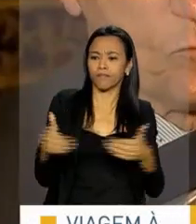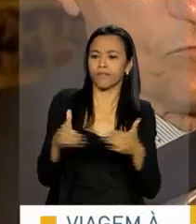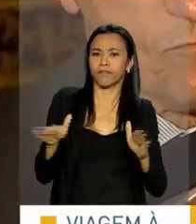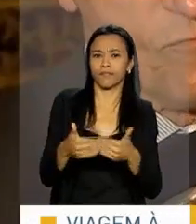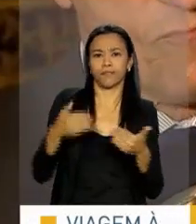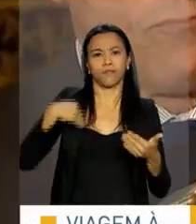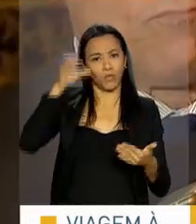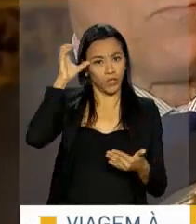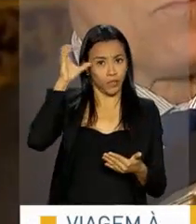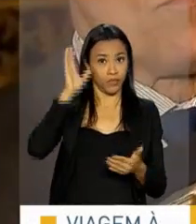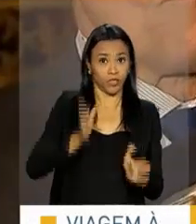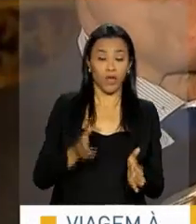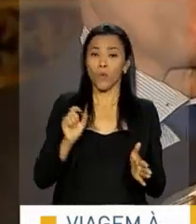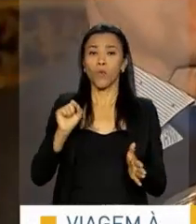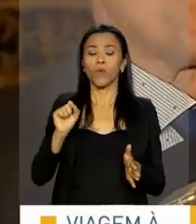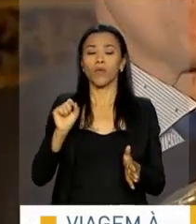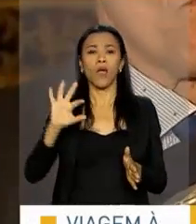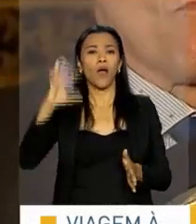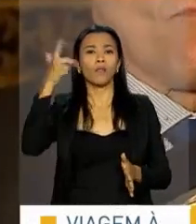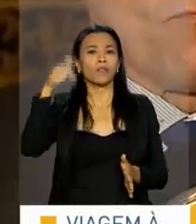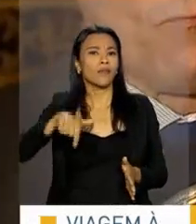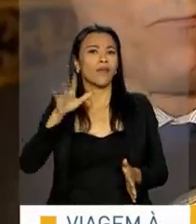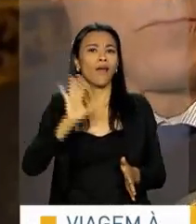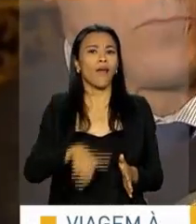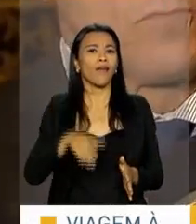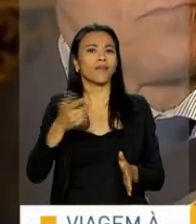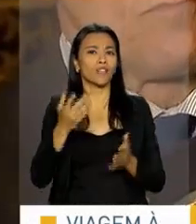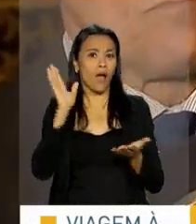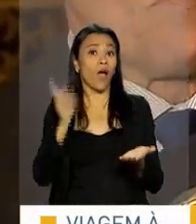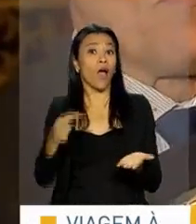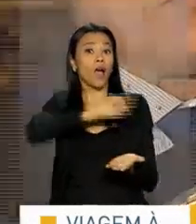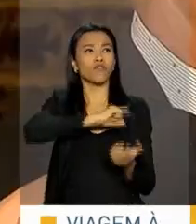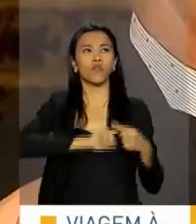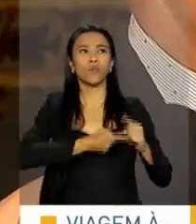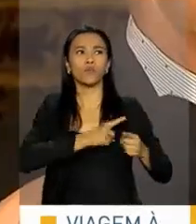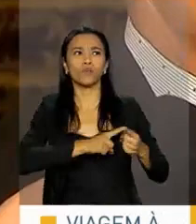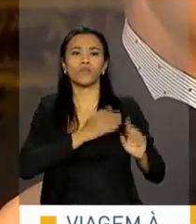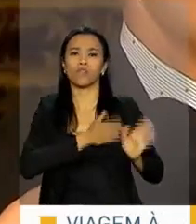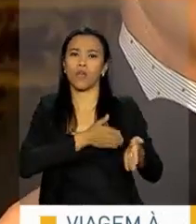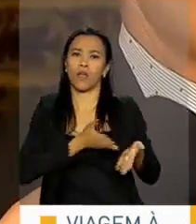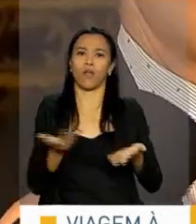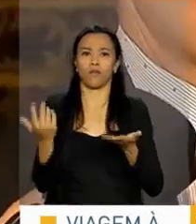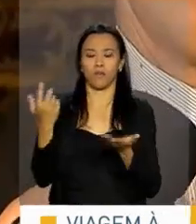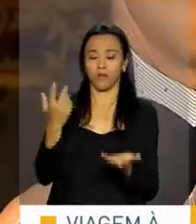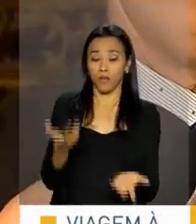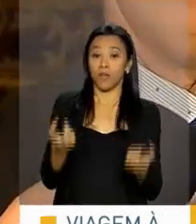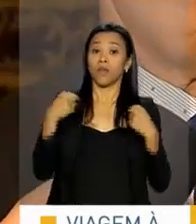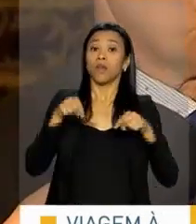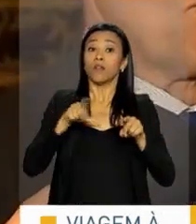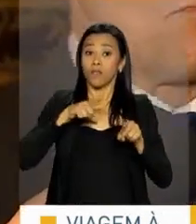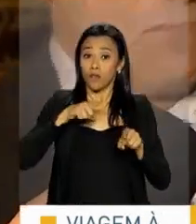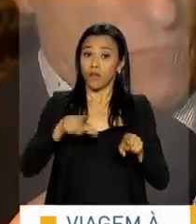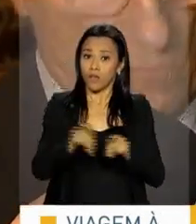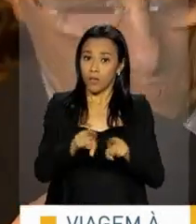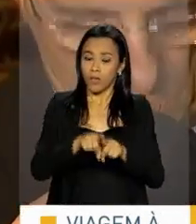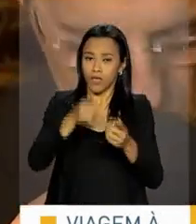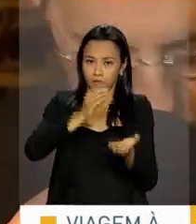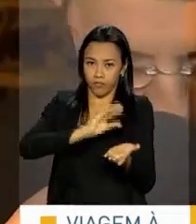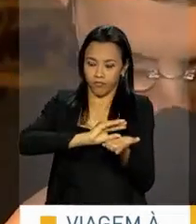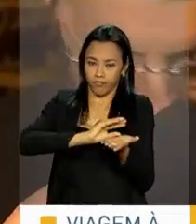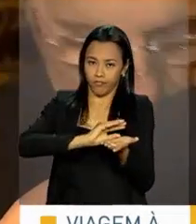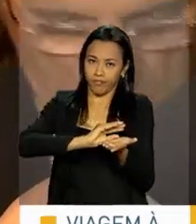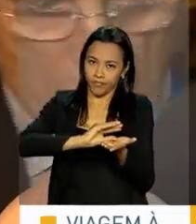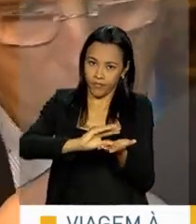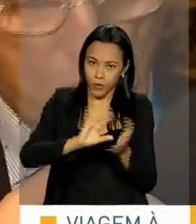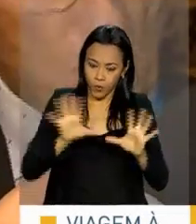O que acontece aqui são os fechamentos daqueles que estão na pauta, que estão na ordem do dia. Nós tivemos um investimento importante dos BRICS, um terminal